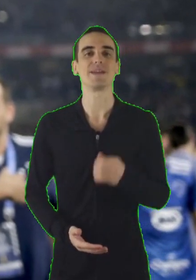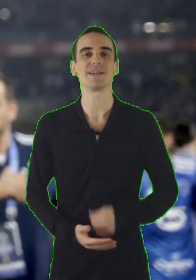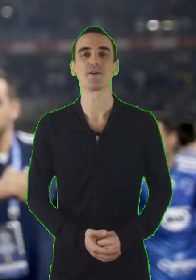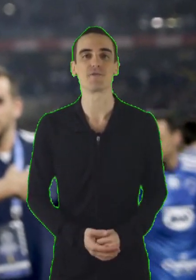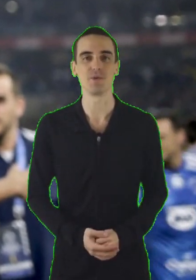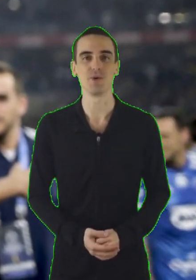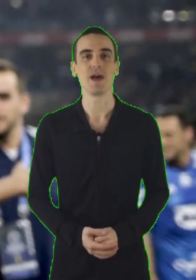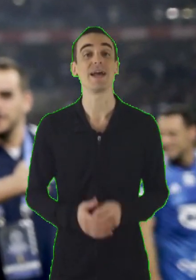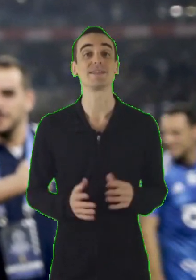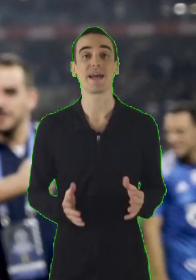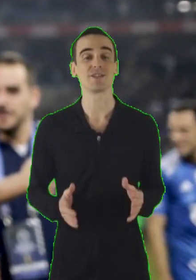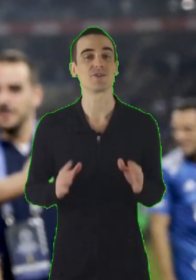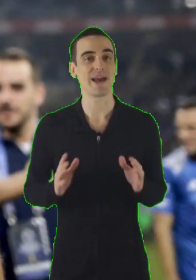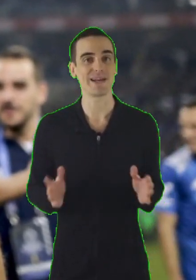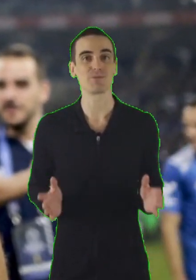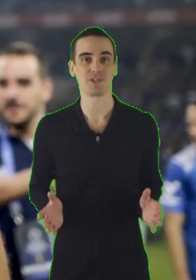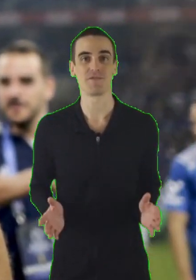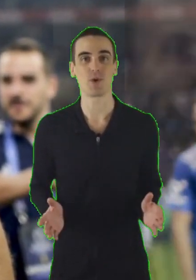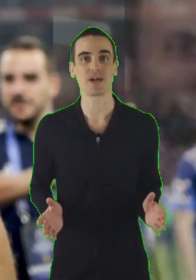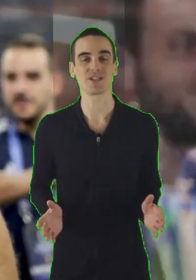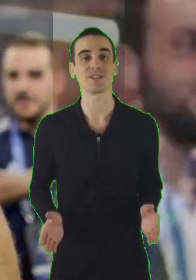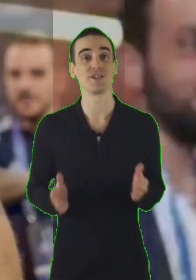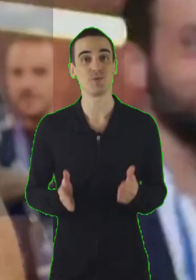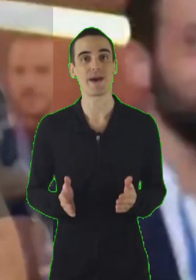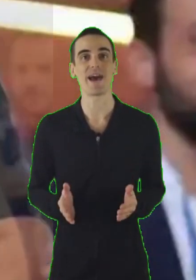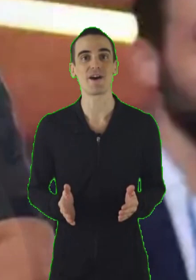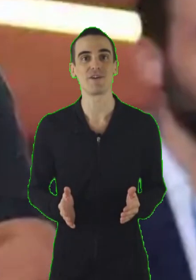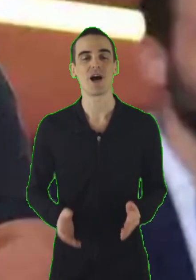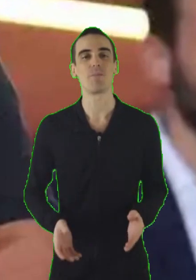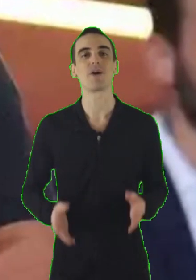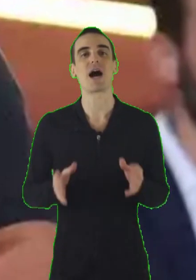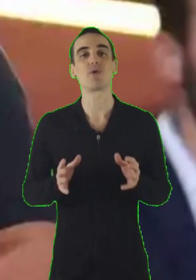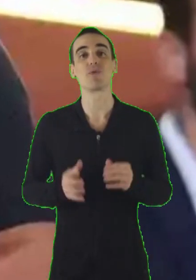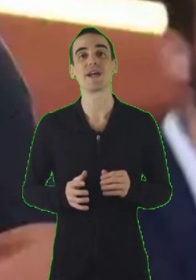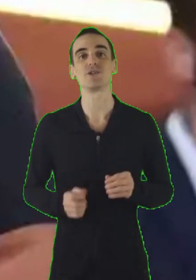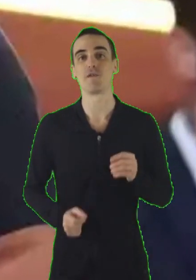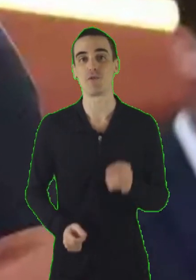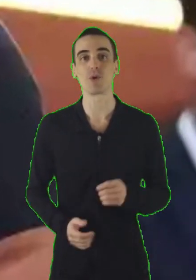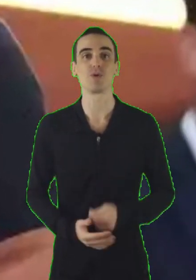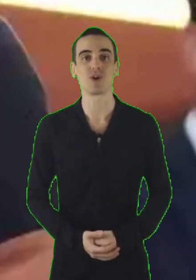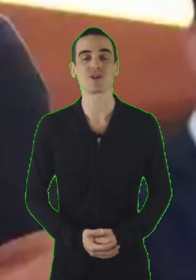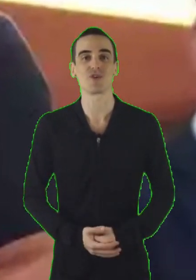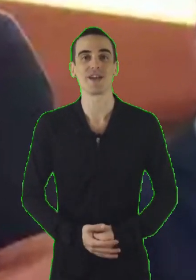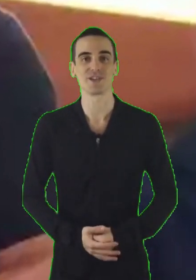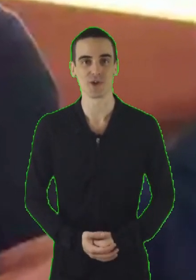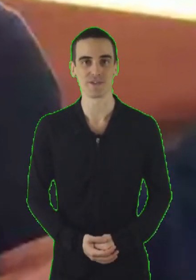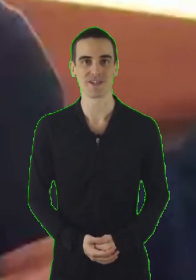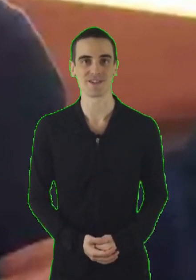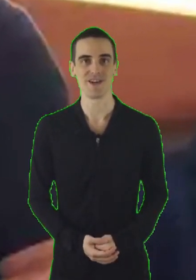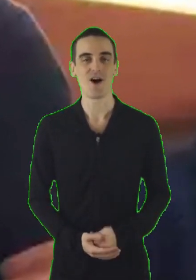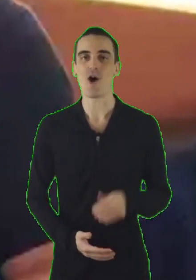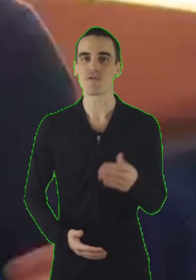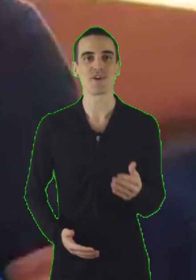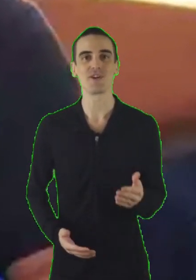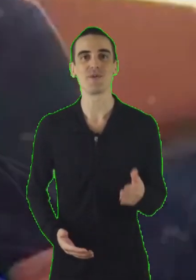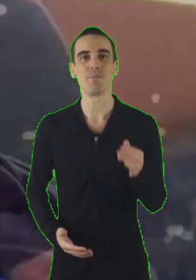vezes, abriu as portas do clube para o artilheiro. Portas estão abertas para o Germán Cano também no Cruzeirão Cabuloso, brincou Ronaldo Fenômeno em uma